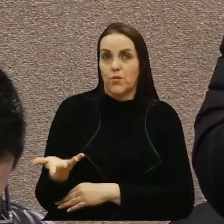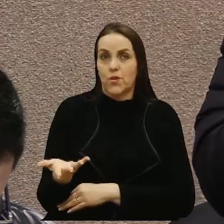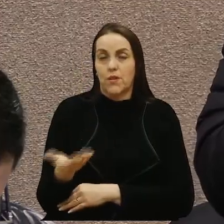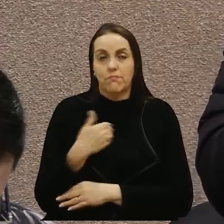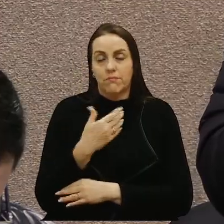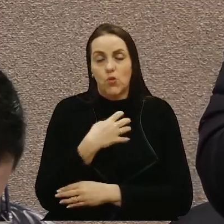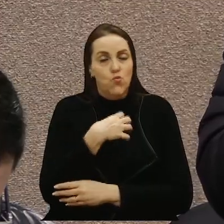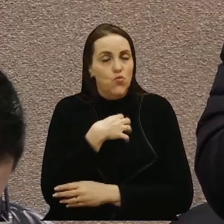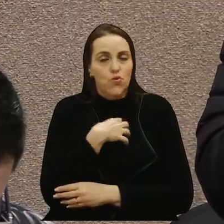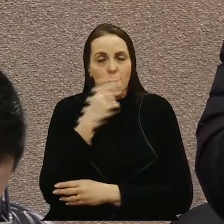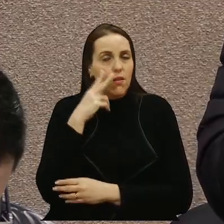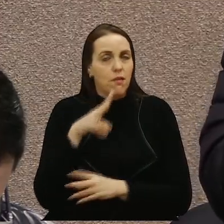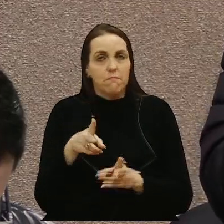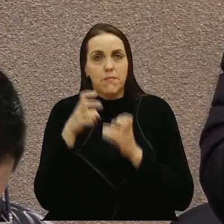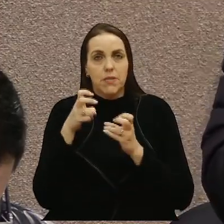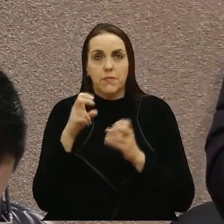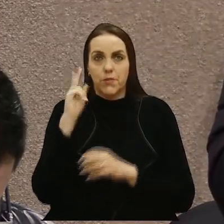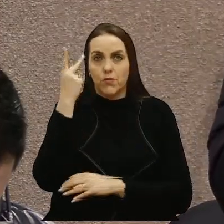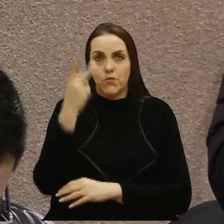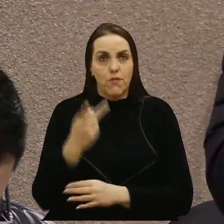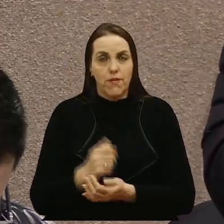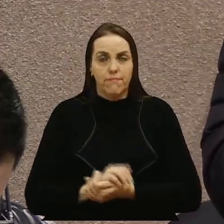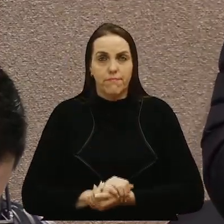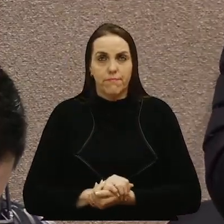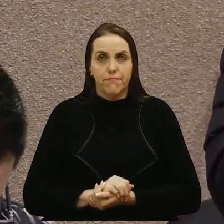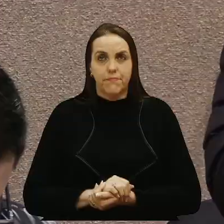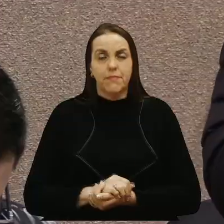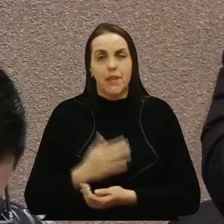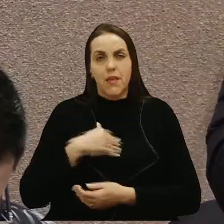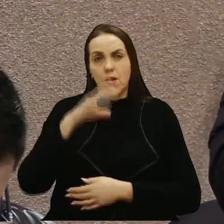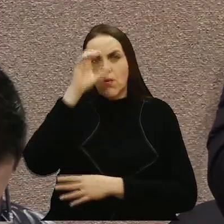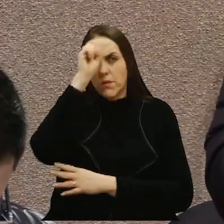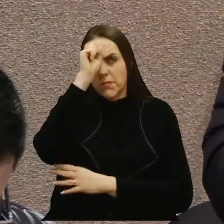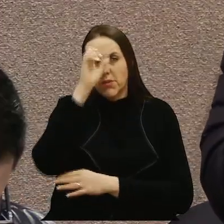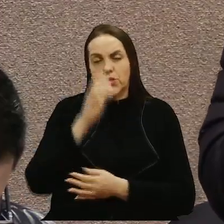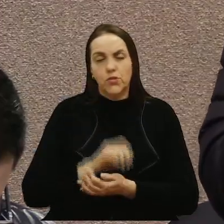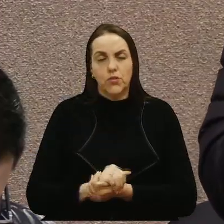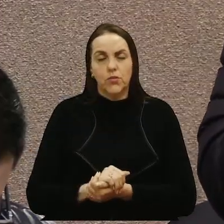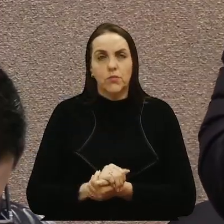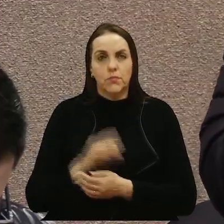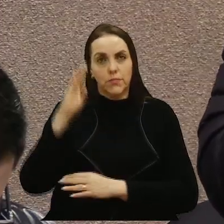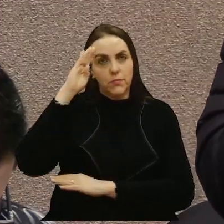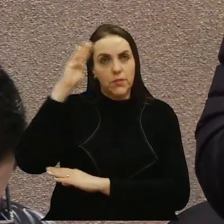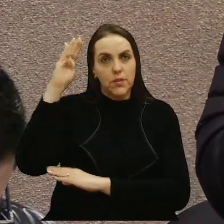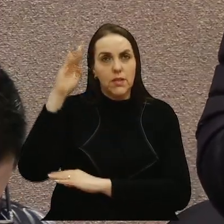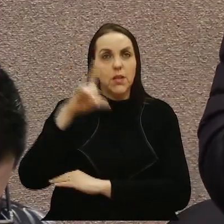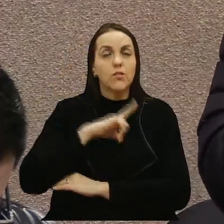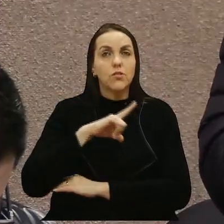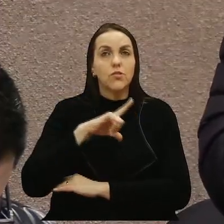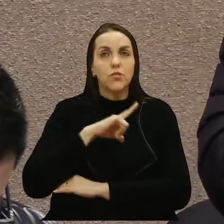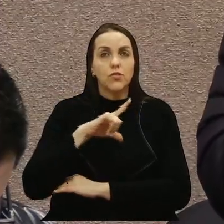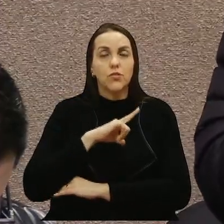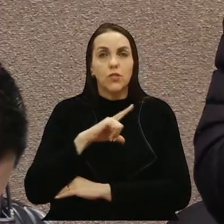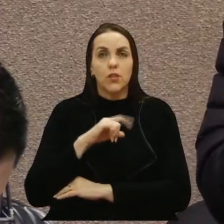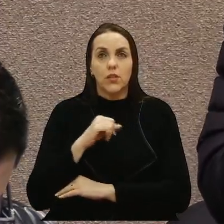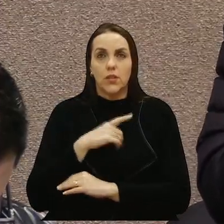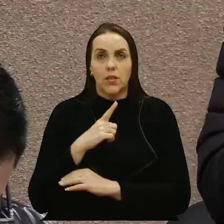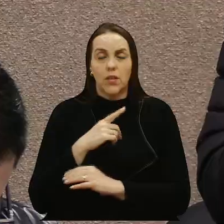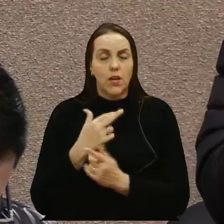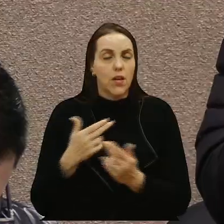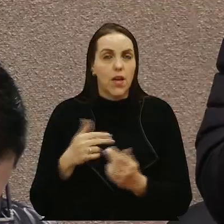que ela viu aquela história. Eu aprendi, no Exército, tinha um efeito chamado efeito de